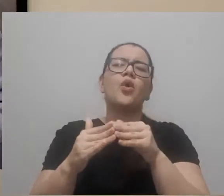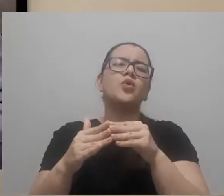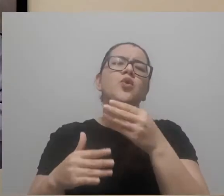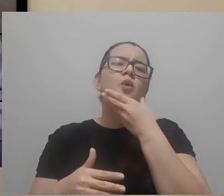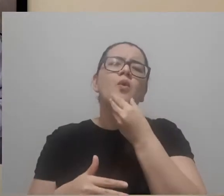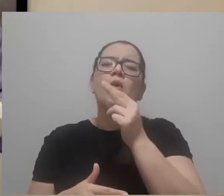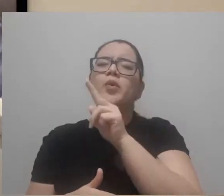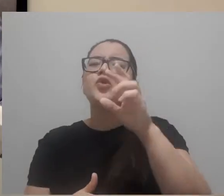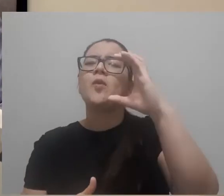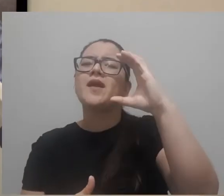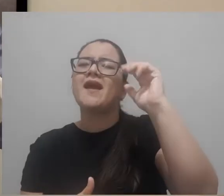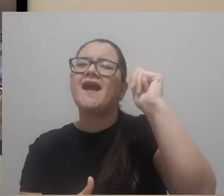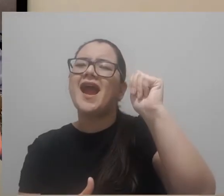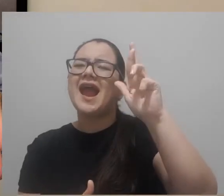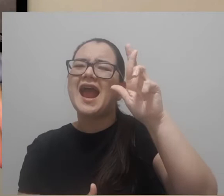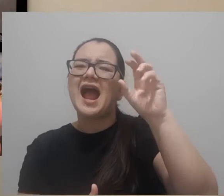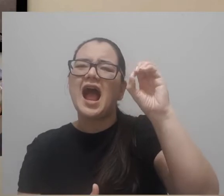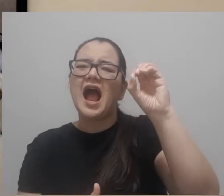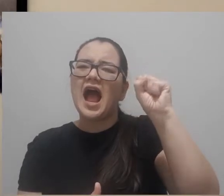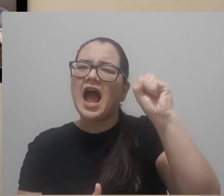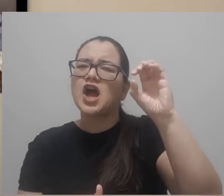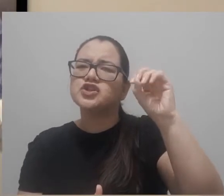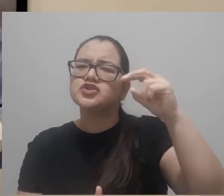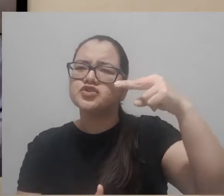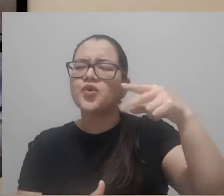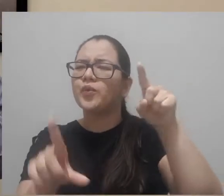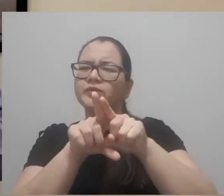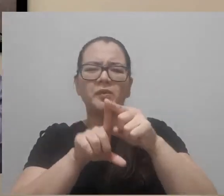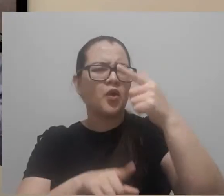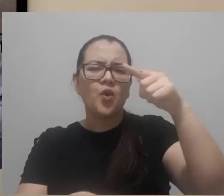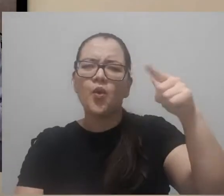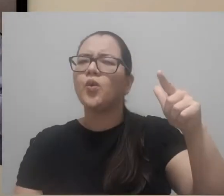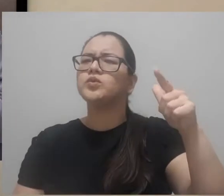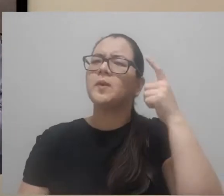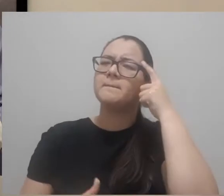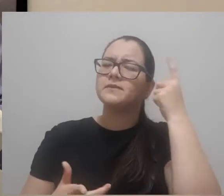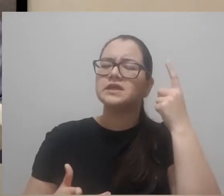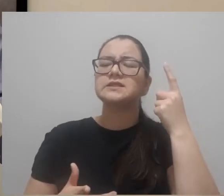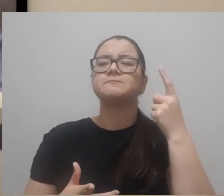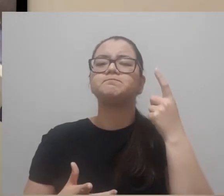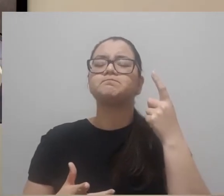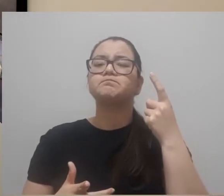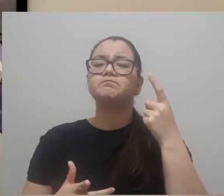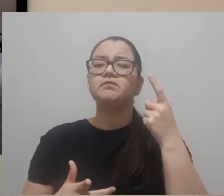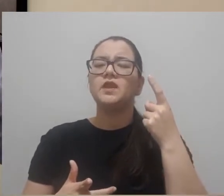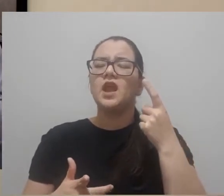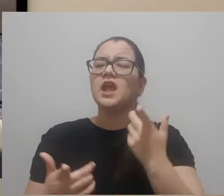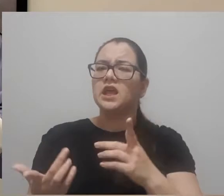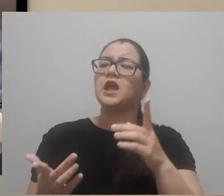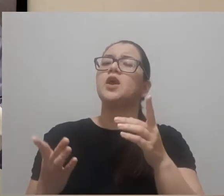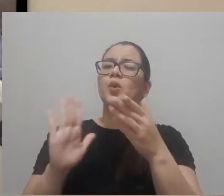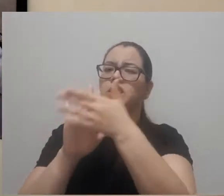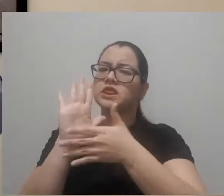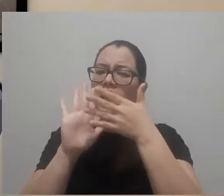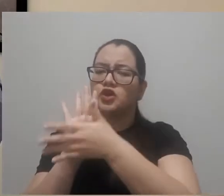nessa linha, de que o próprio Hernandes Dias Lopes também vão nesse contexto de que o olho bom tem a ver com uma visão